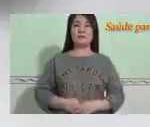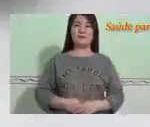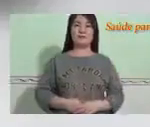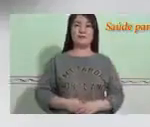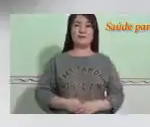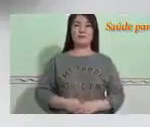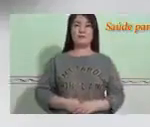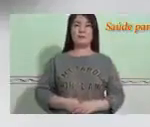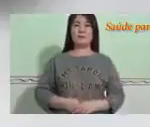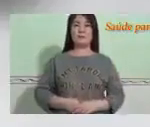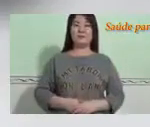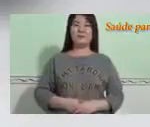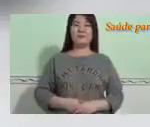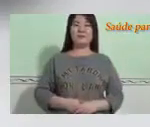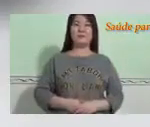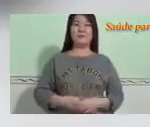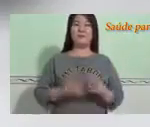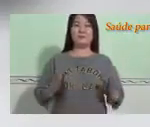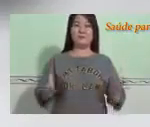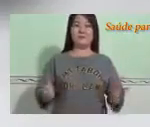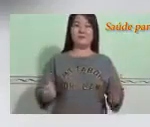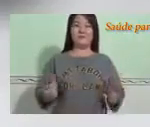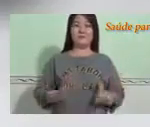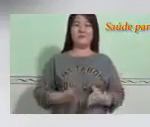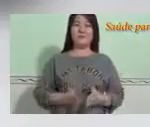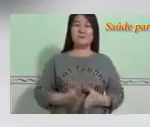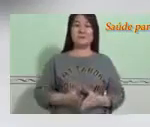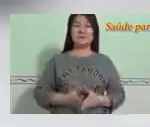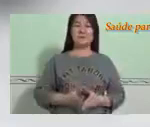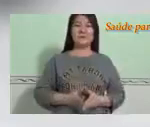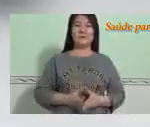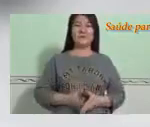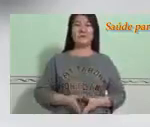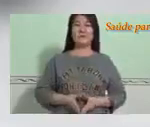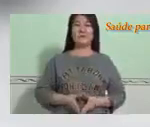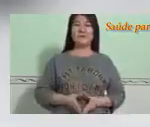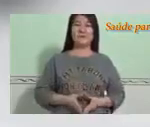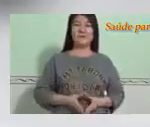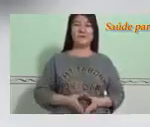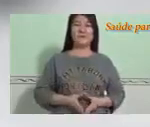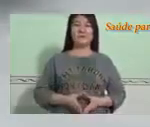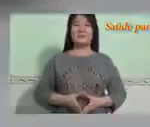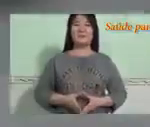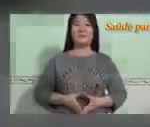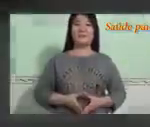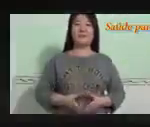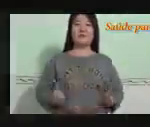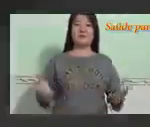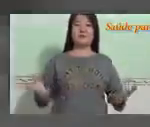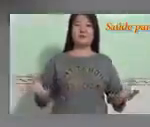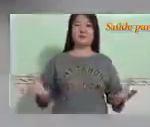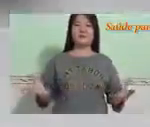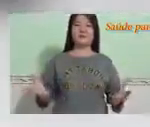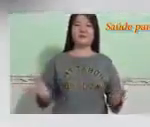No entanto, nos casais jovens que ainda não foram pais e não desejam ter filhos, outros métodos